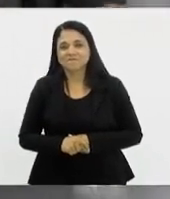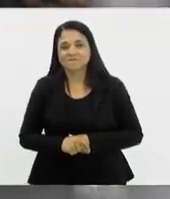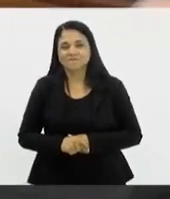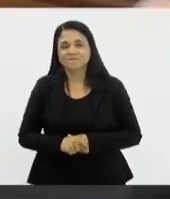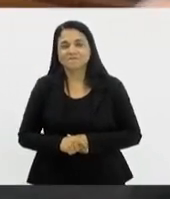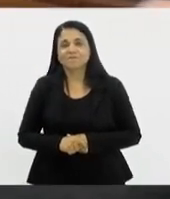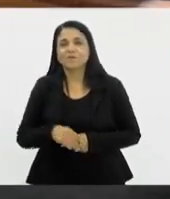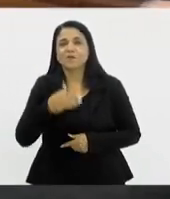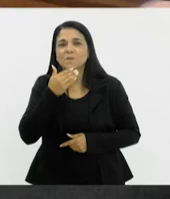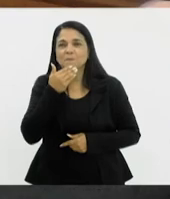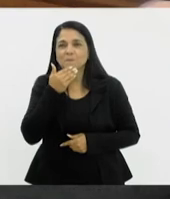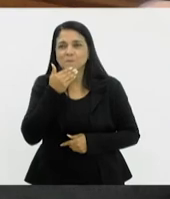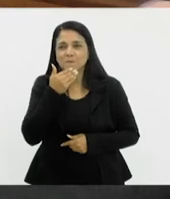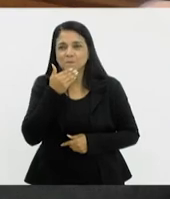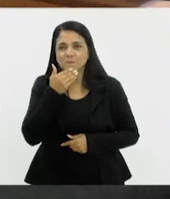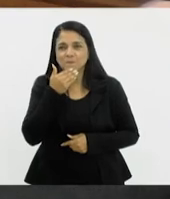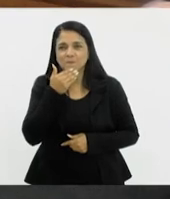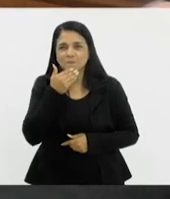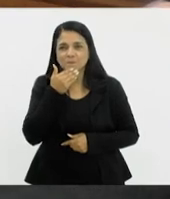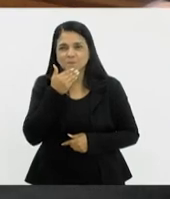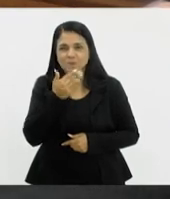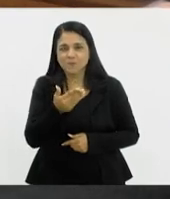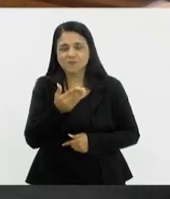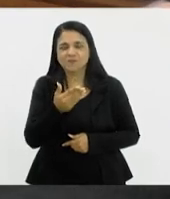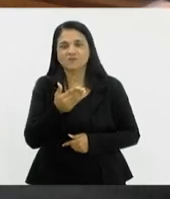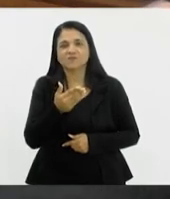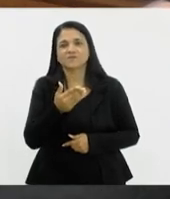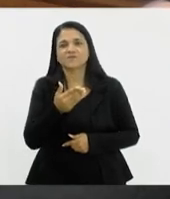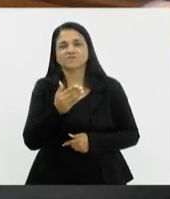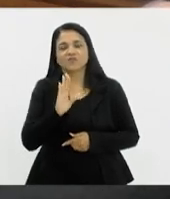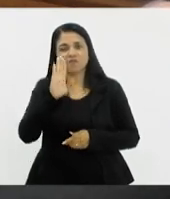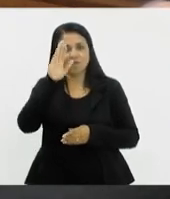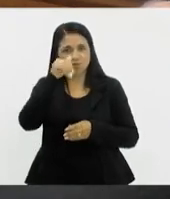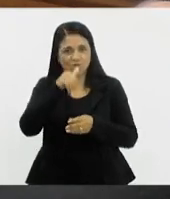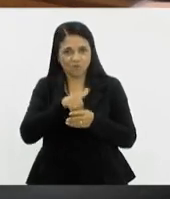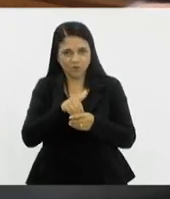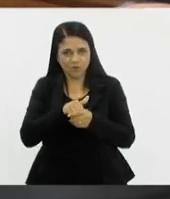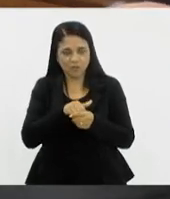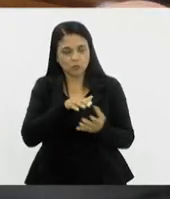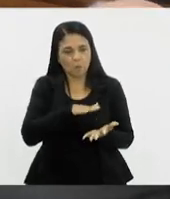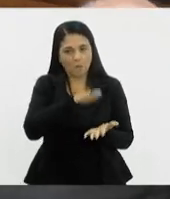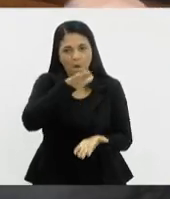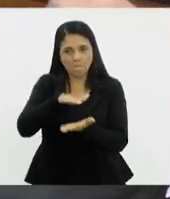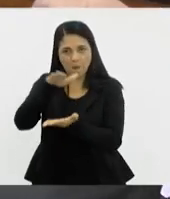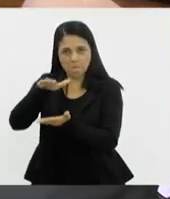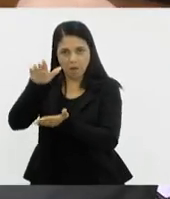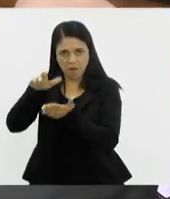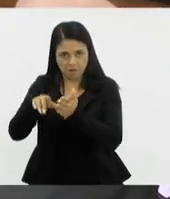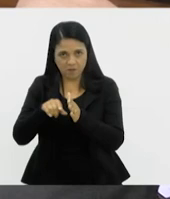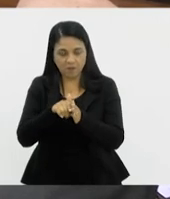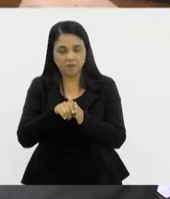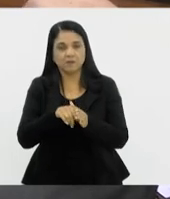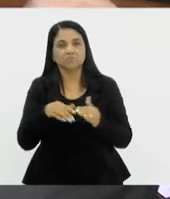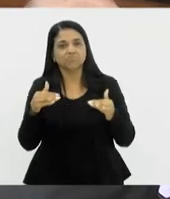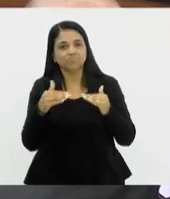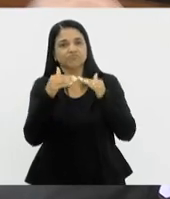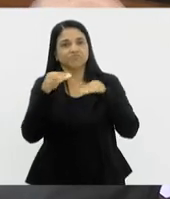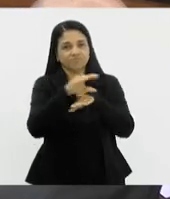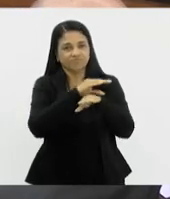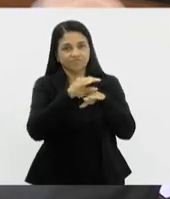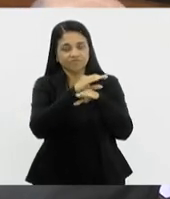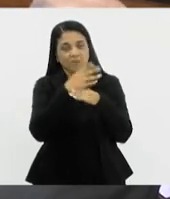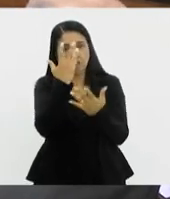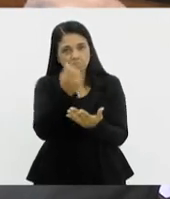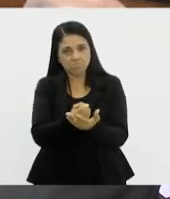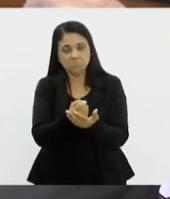Bem, pedi... Botar a deliberação do colegiado aqui, a votação em bloco das inconstitucionalidades. Senhores deputados, aqueles que aprovam a